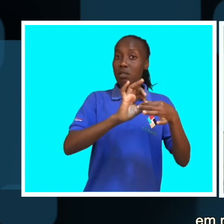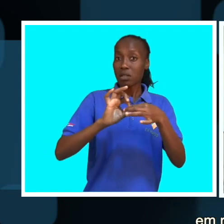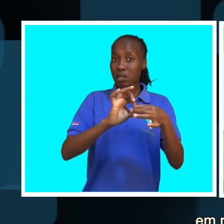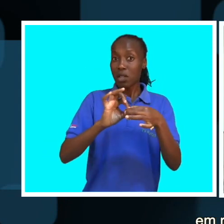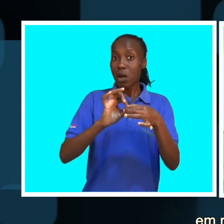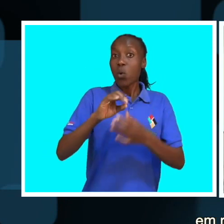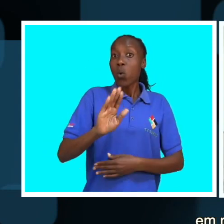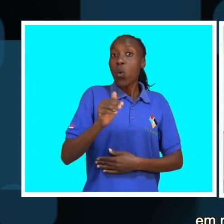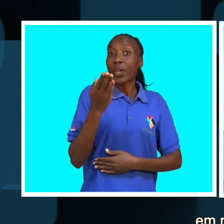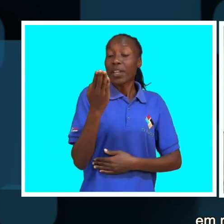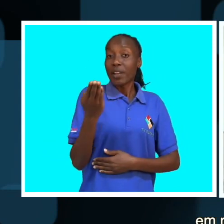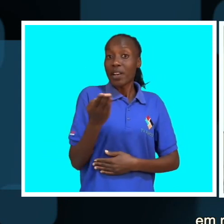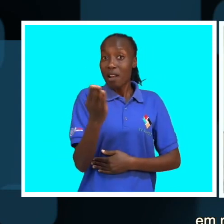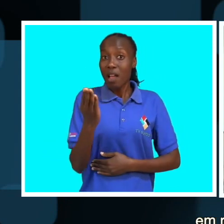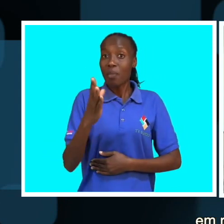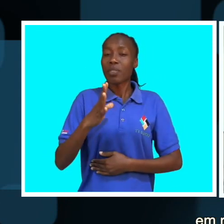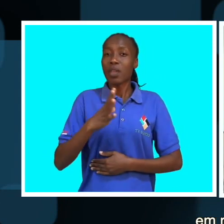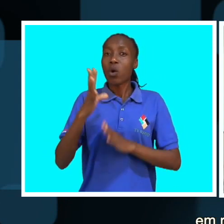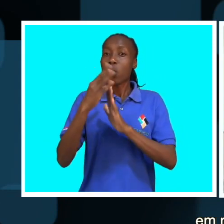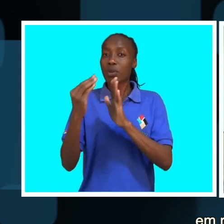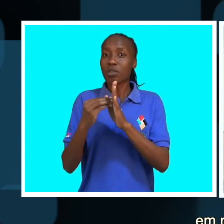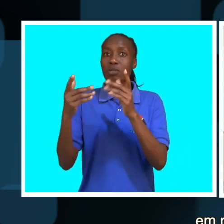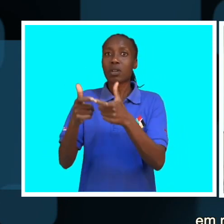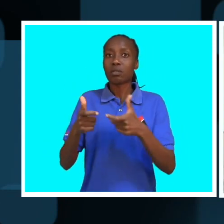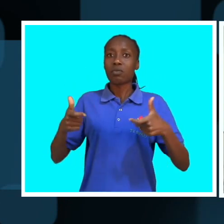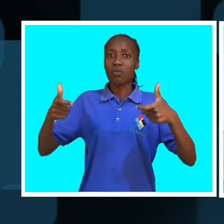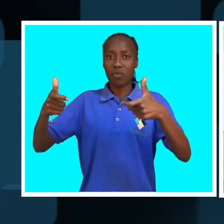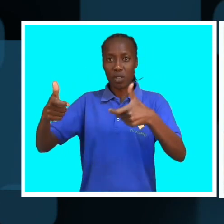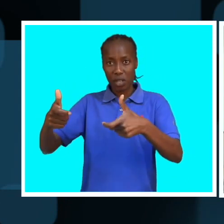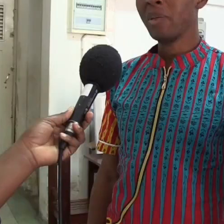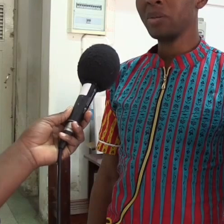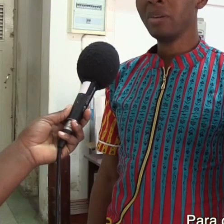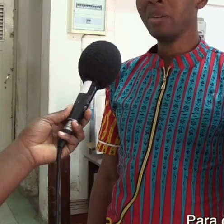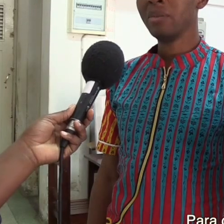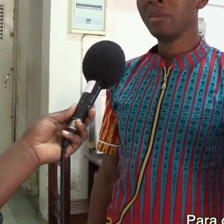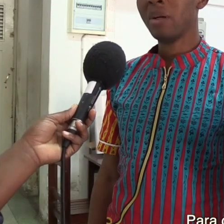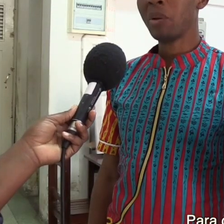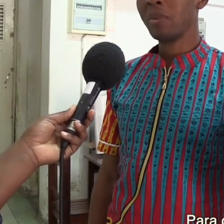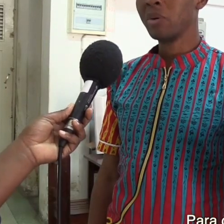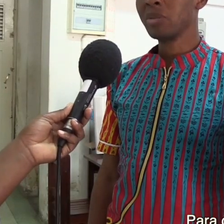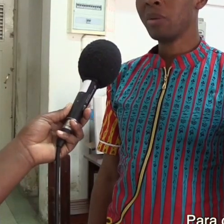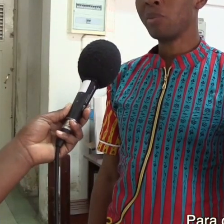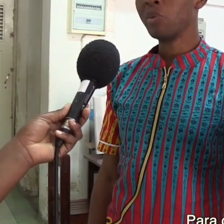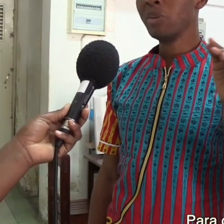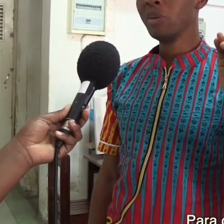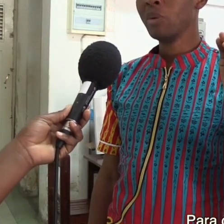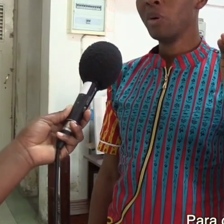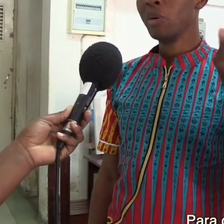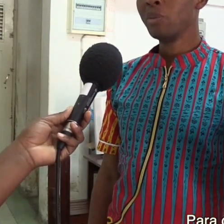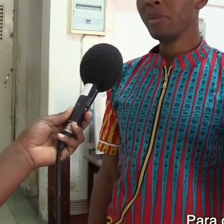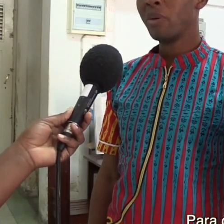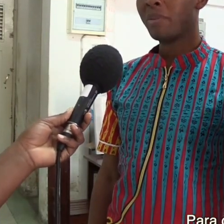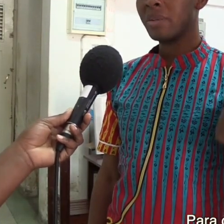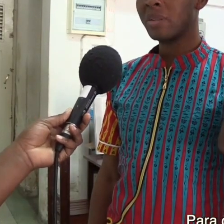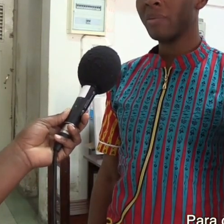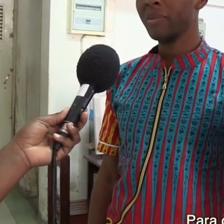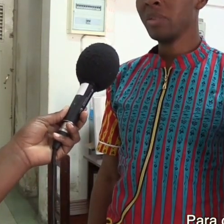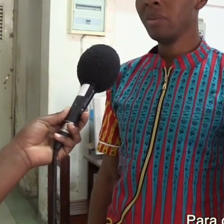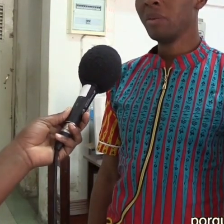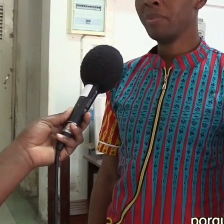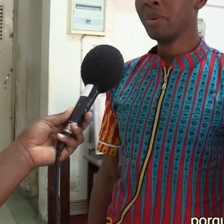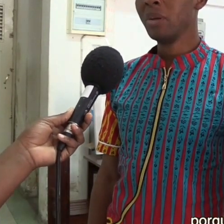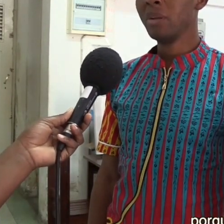àquilo que vão ser os resultados da conferência. Eu quero que alguma coisa mude de uma forma